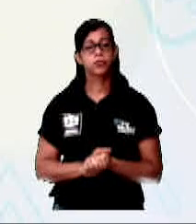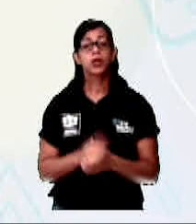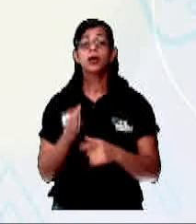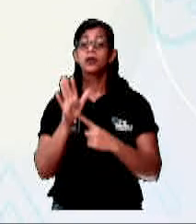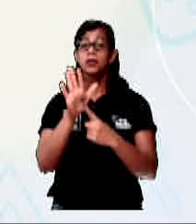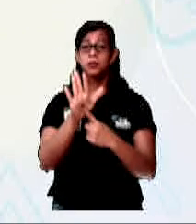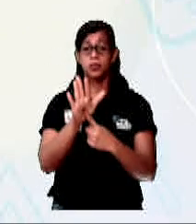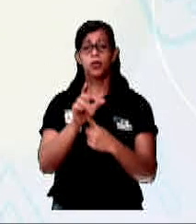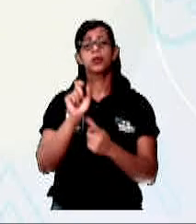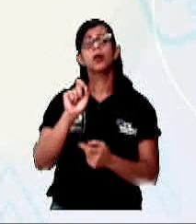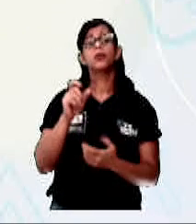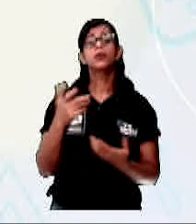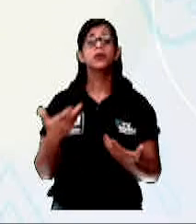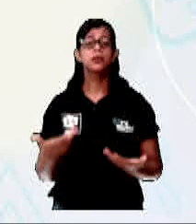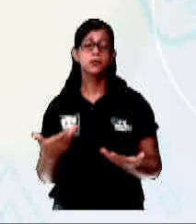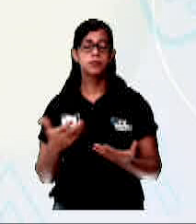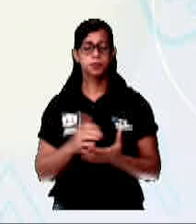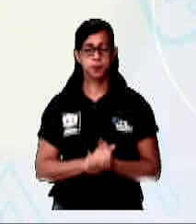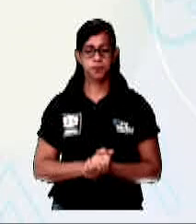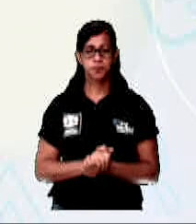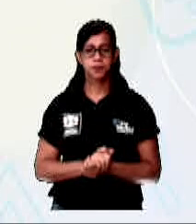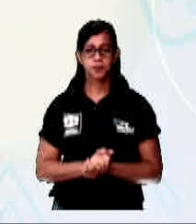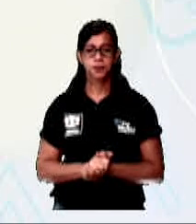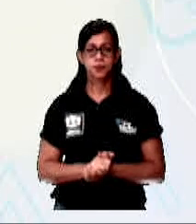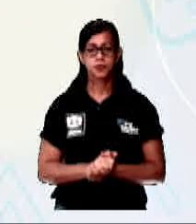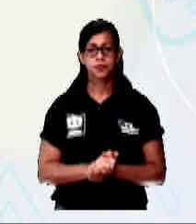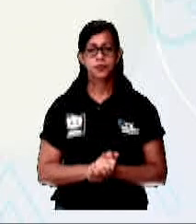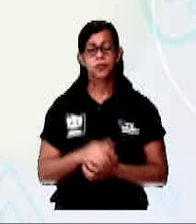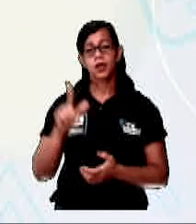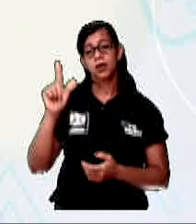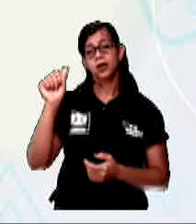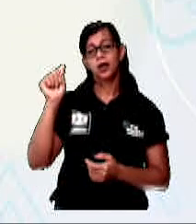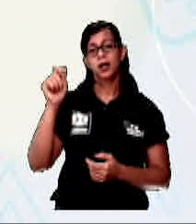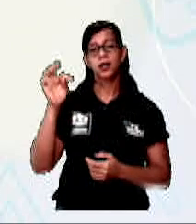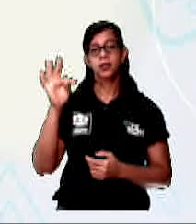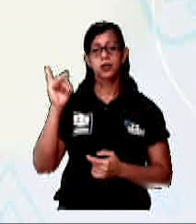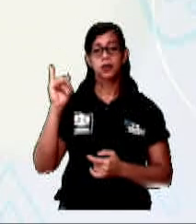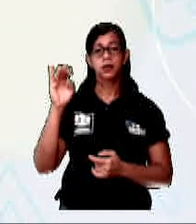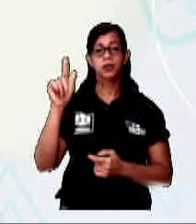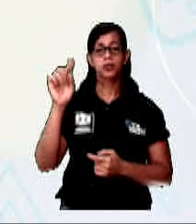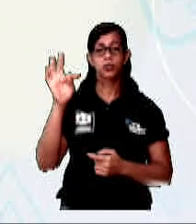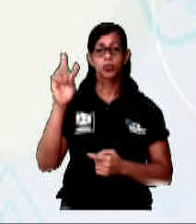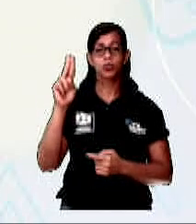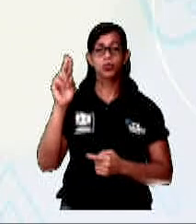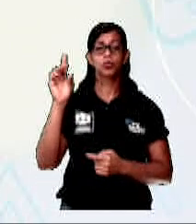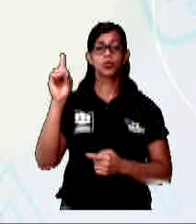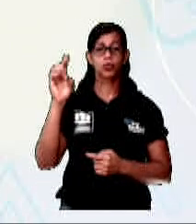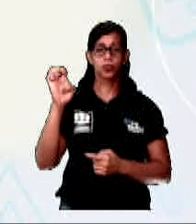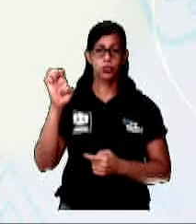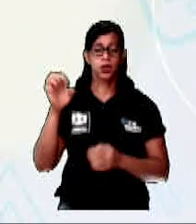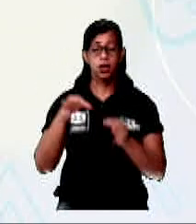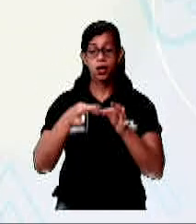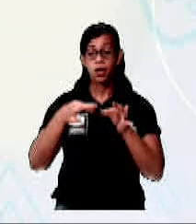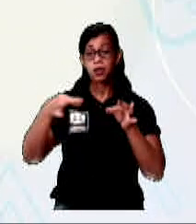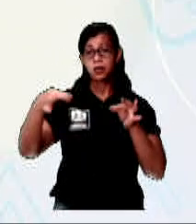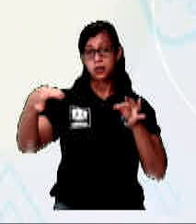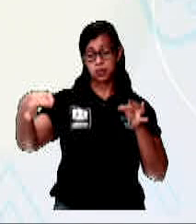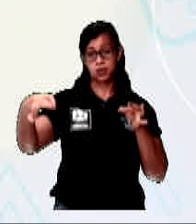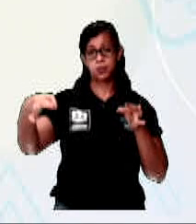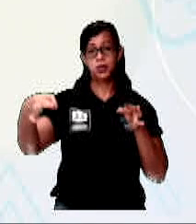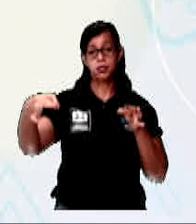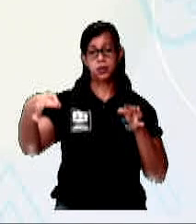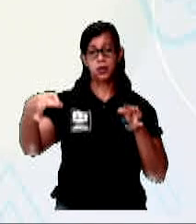é, né? Latitude e longitude. Latitude é a distância medida em graus de um